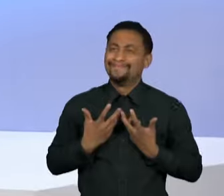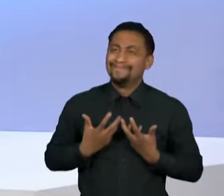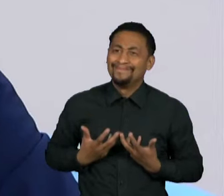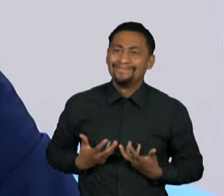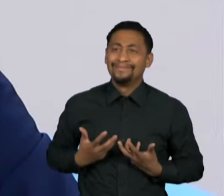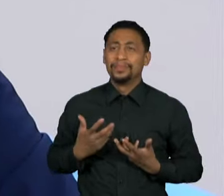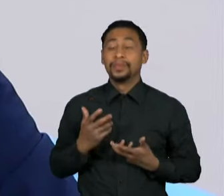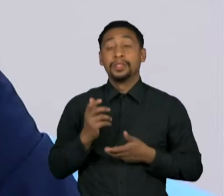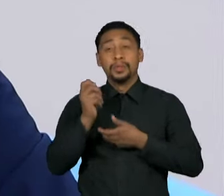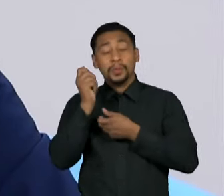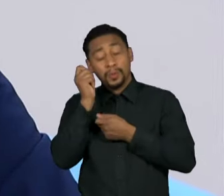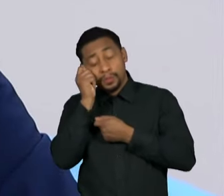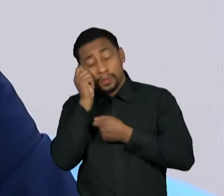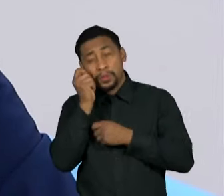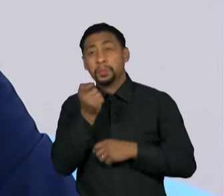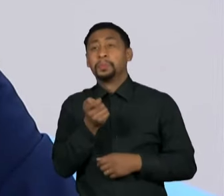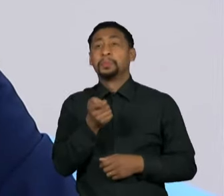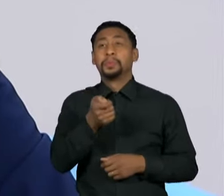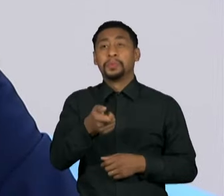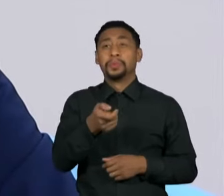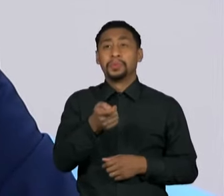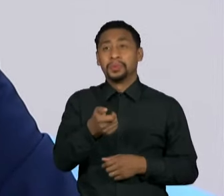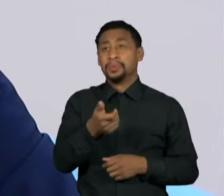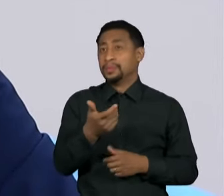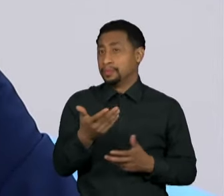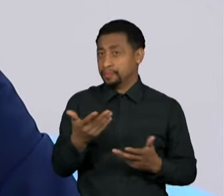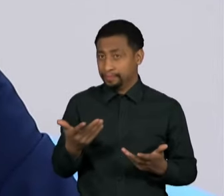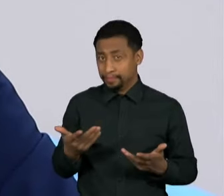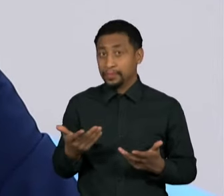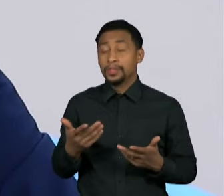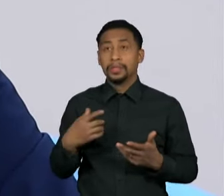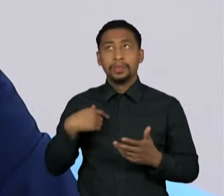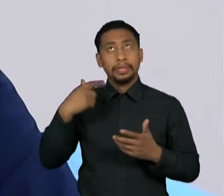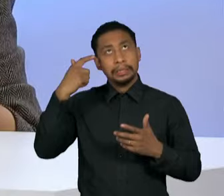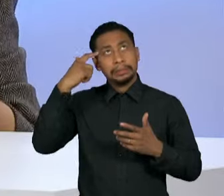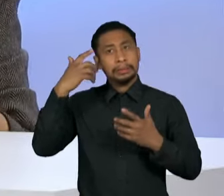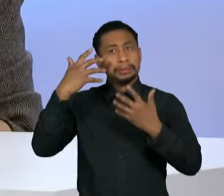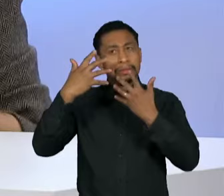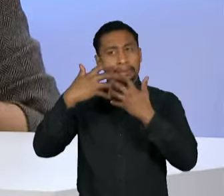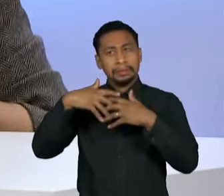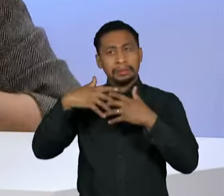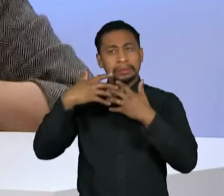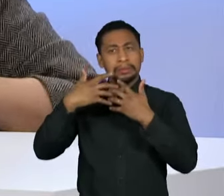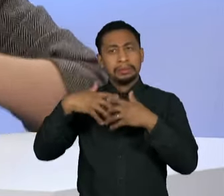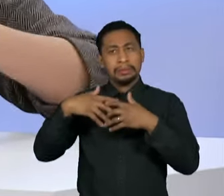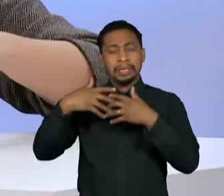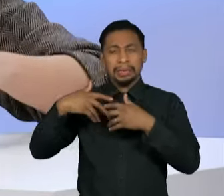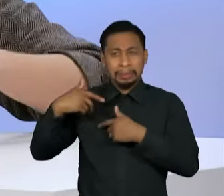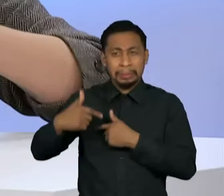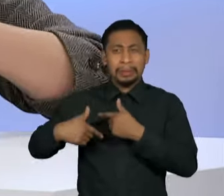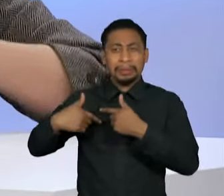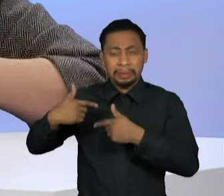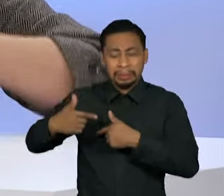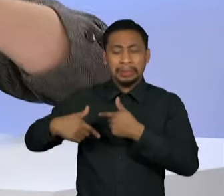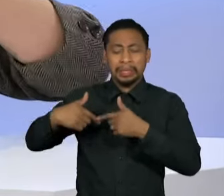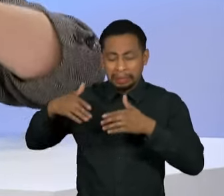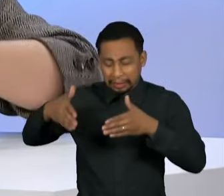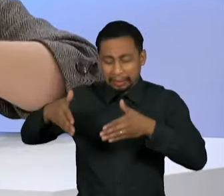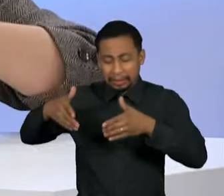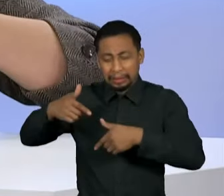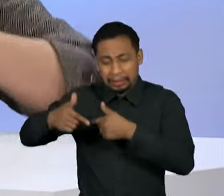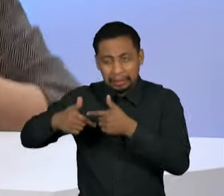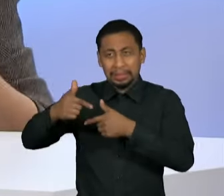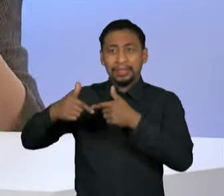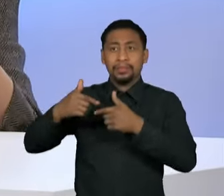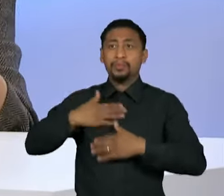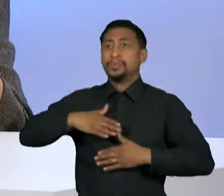estão dormindo pouco e que esse exercício cognitivo de partir sempre de valores diferentes, de não ter